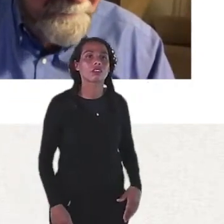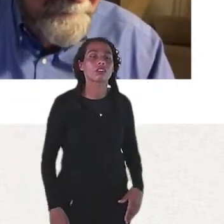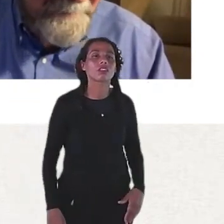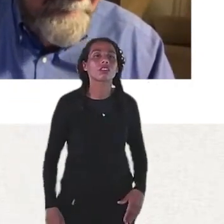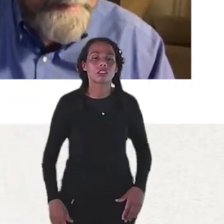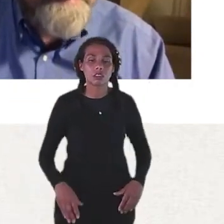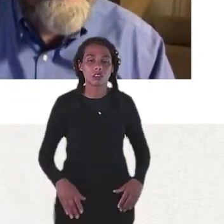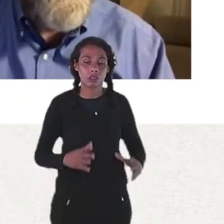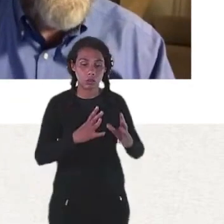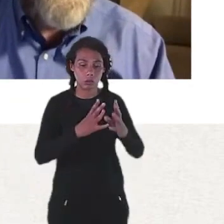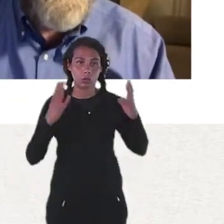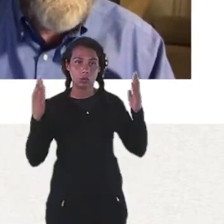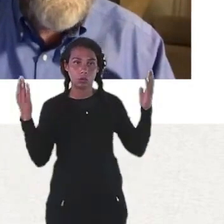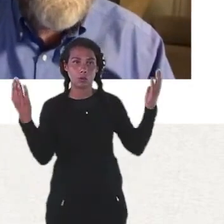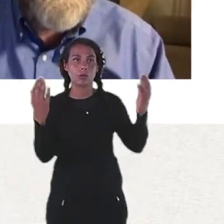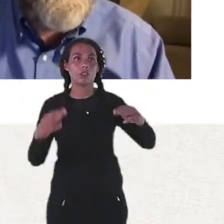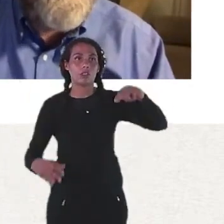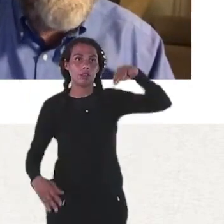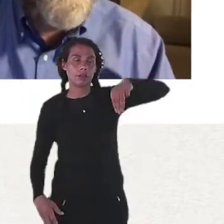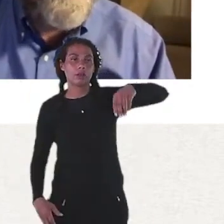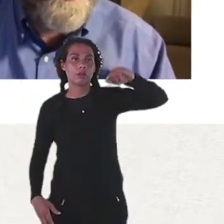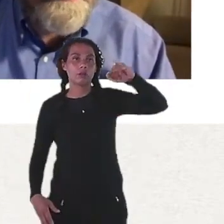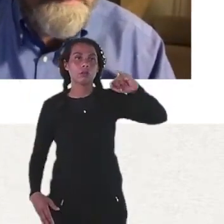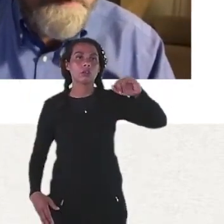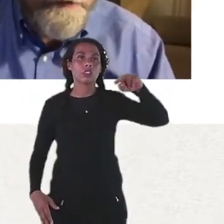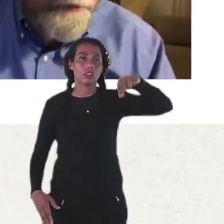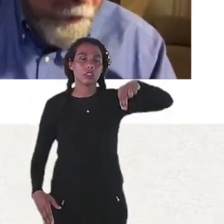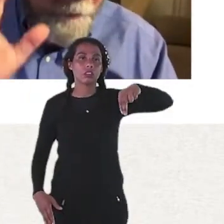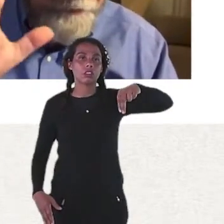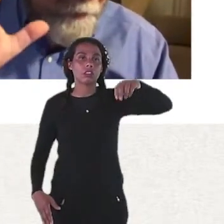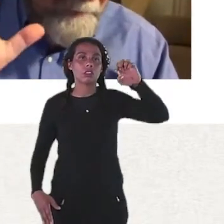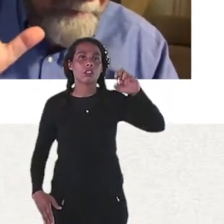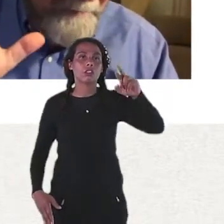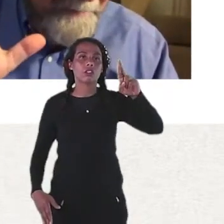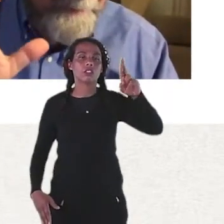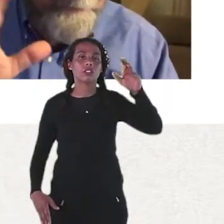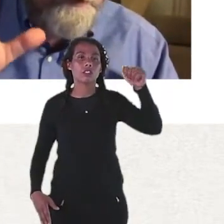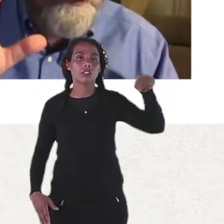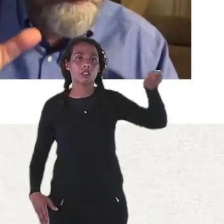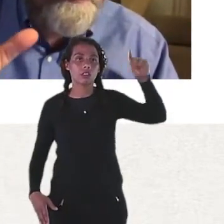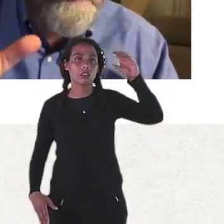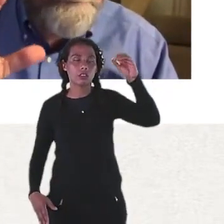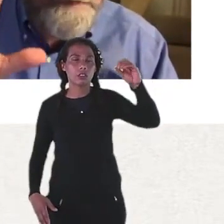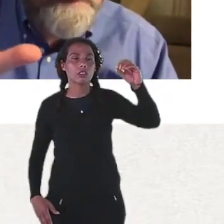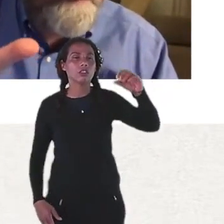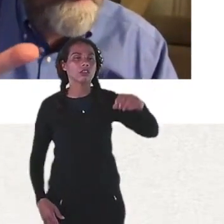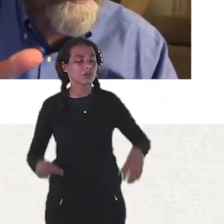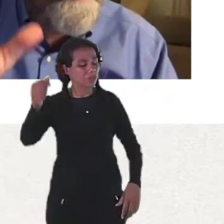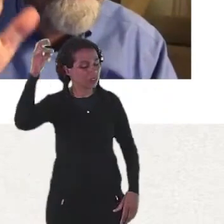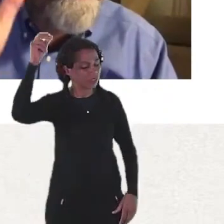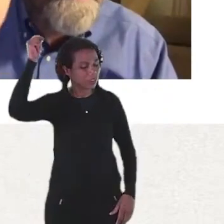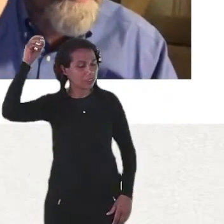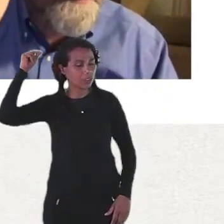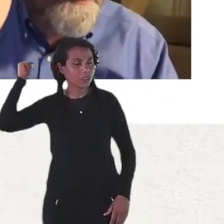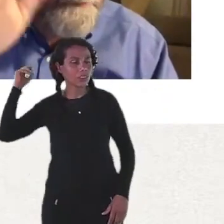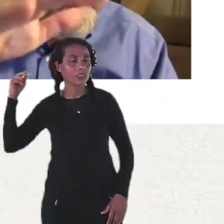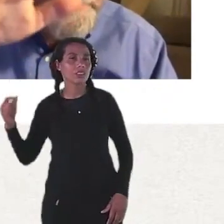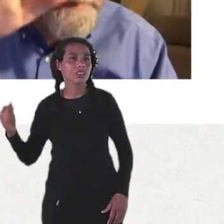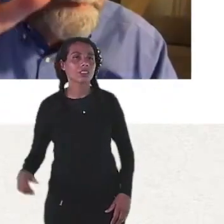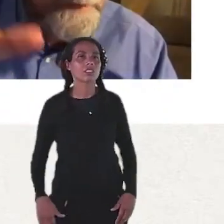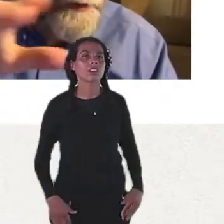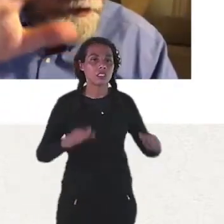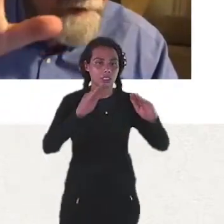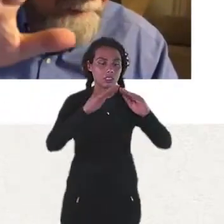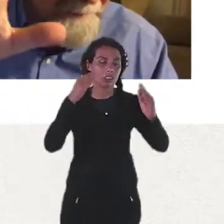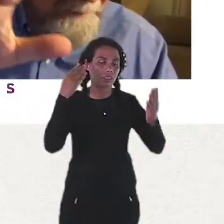Mineirão. Que maravilha! E assisti no domingo, isso é um grupo escolar, na época que o grupo escolar pegava ônibus e fazia excursão